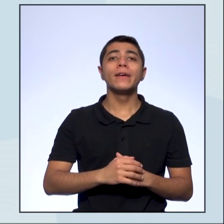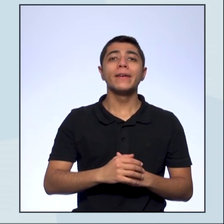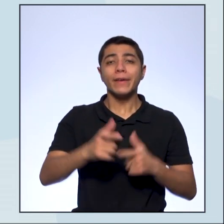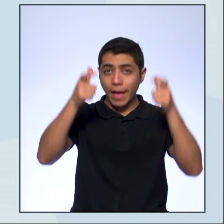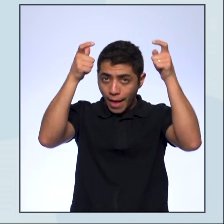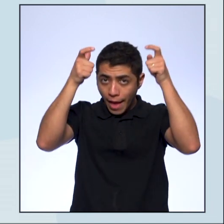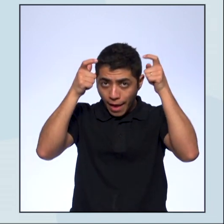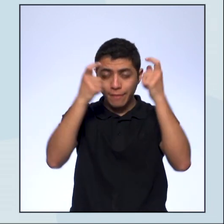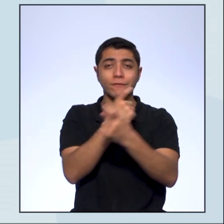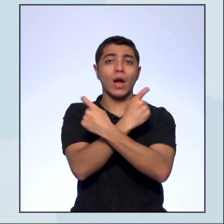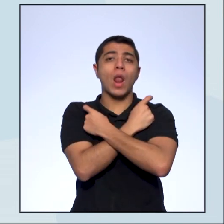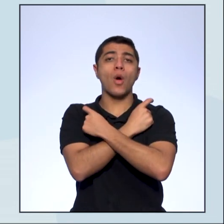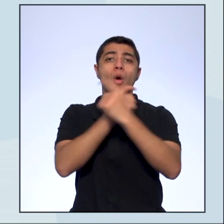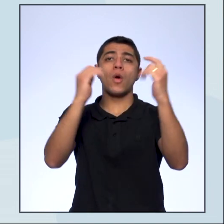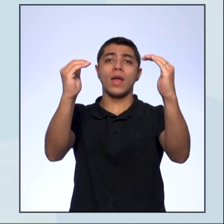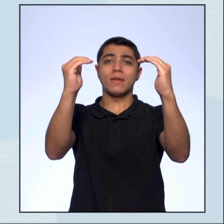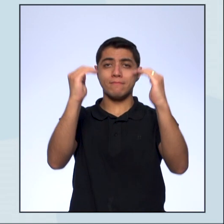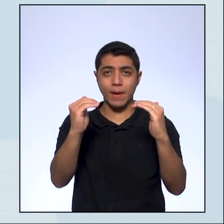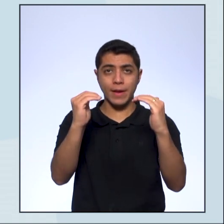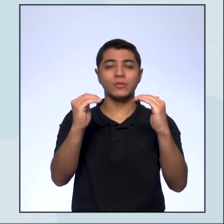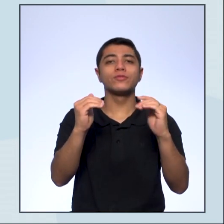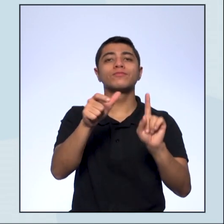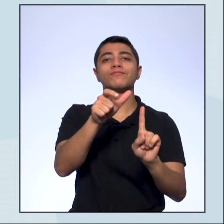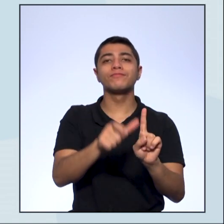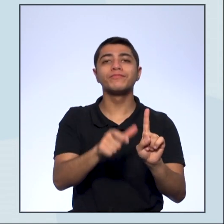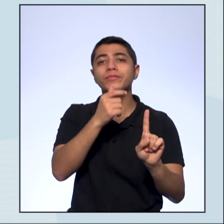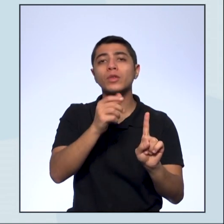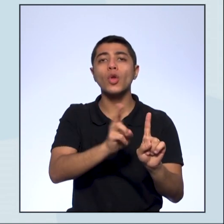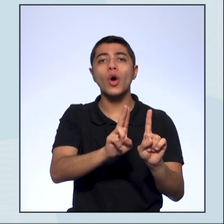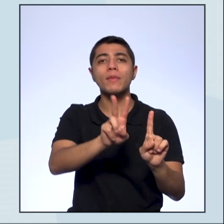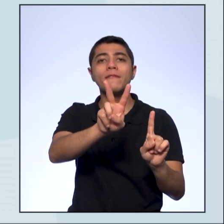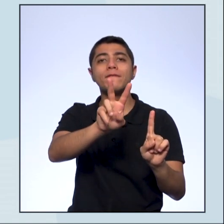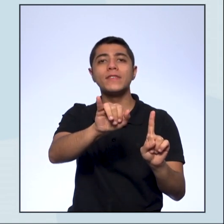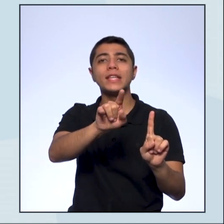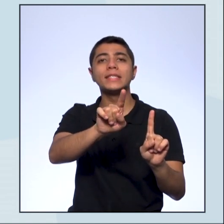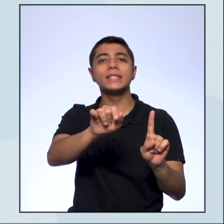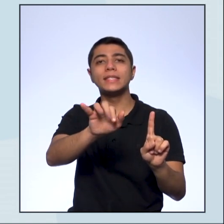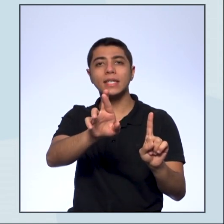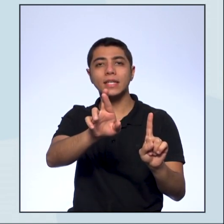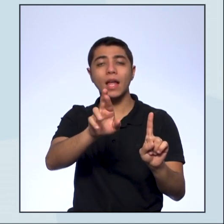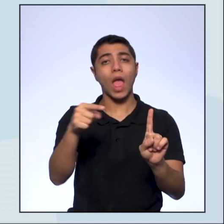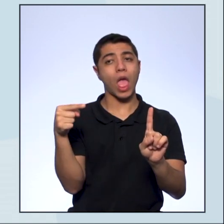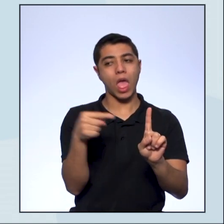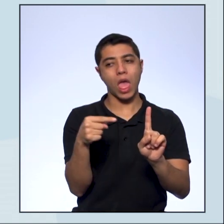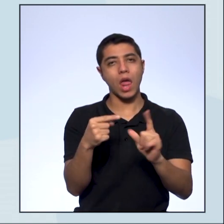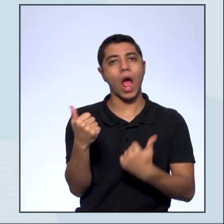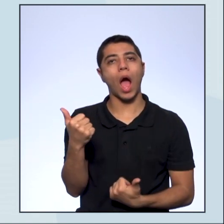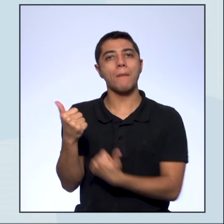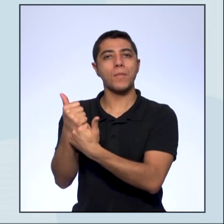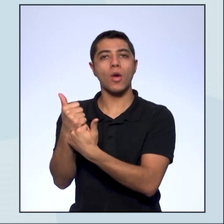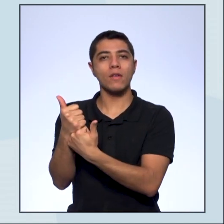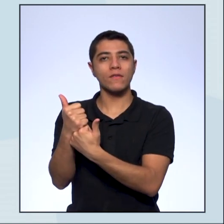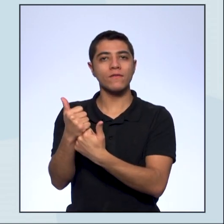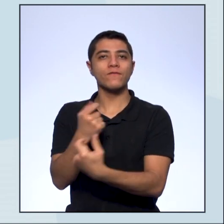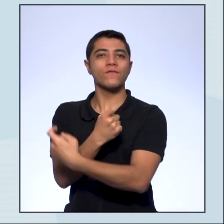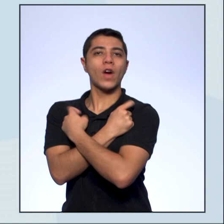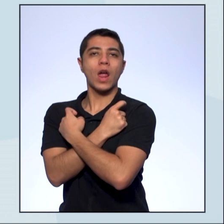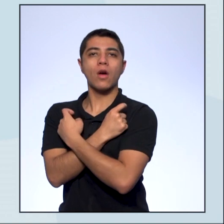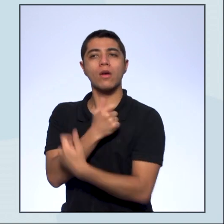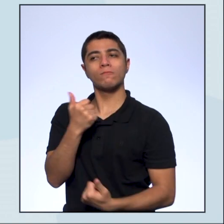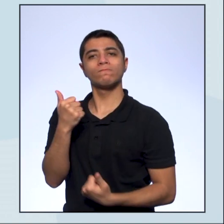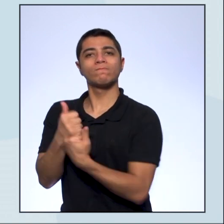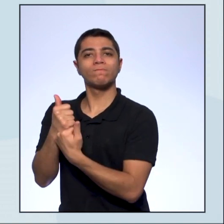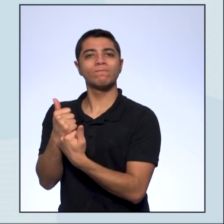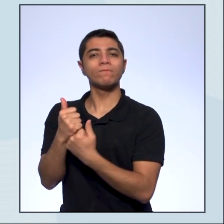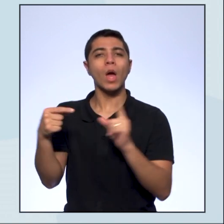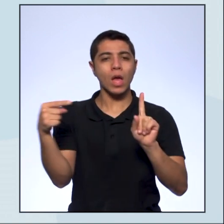ele chefia a polícia, né? Ele controla a questão dos impostos. Então, o vizir ali é o assistente do